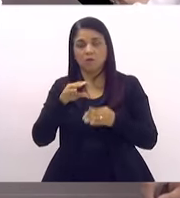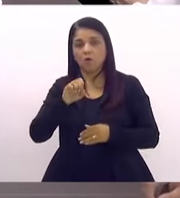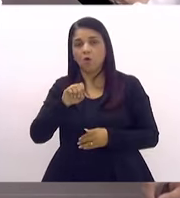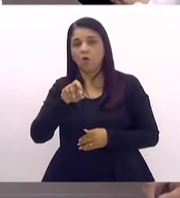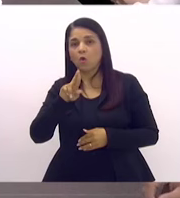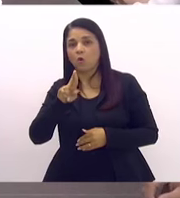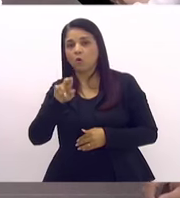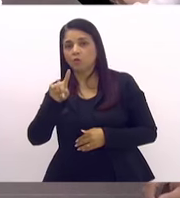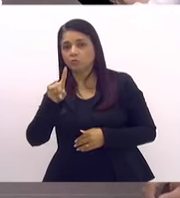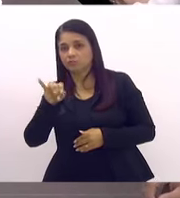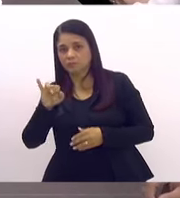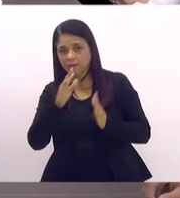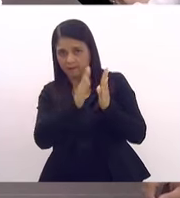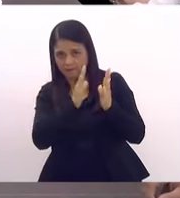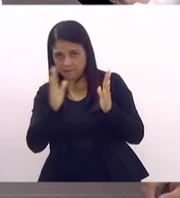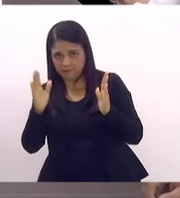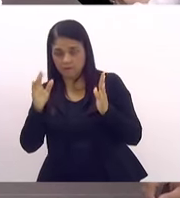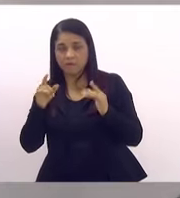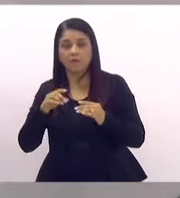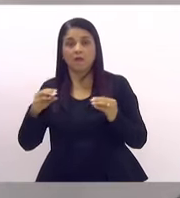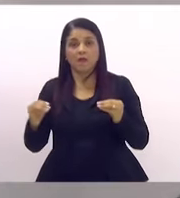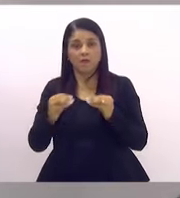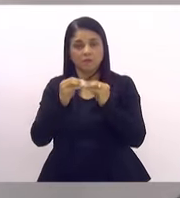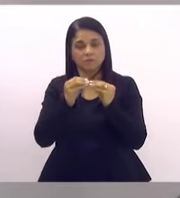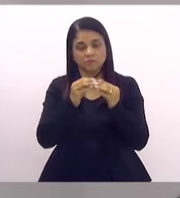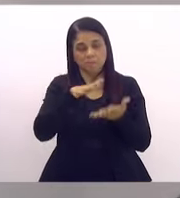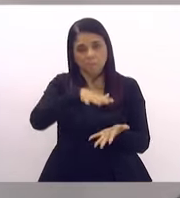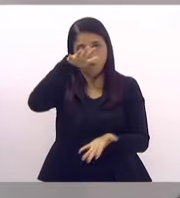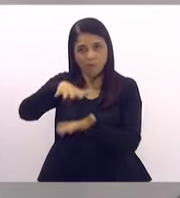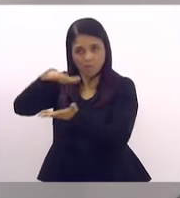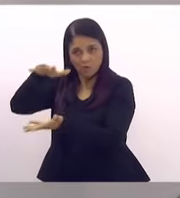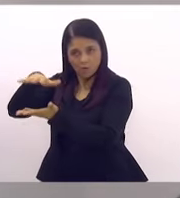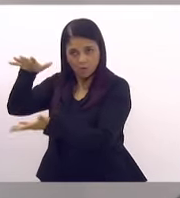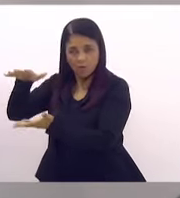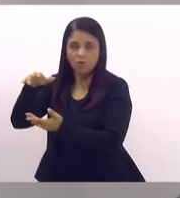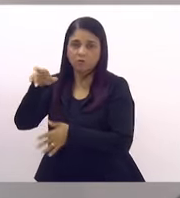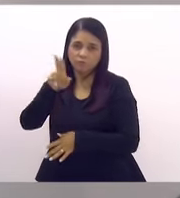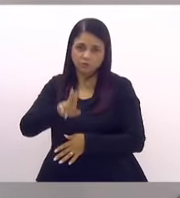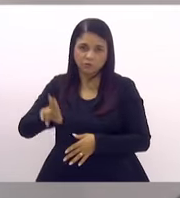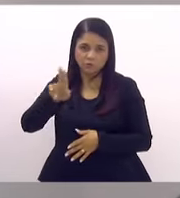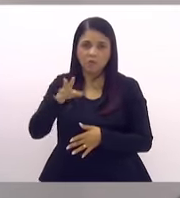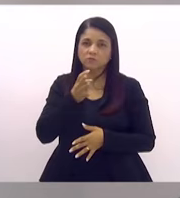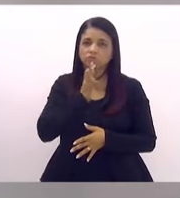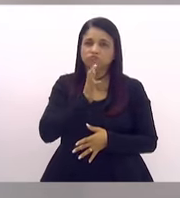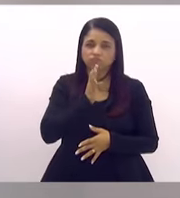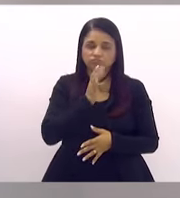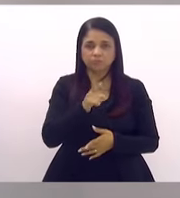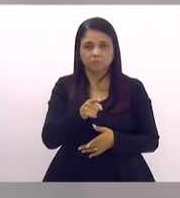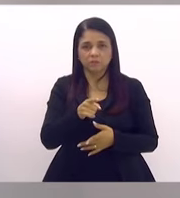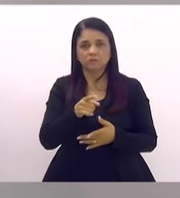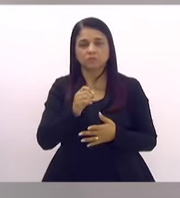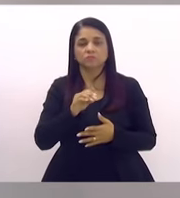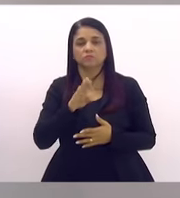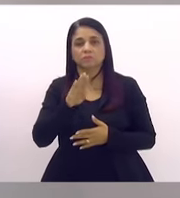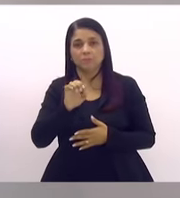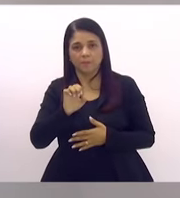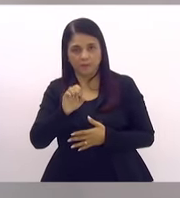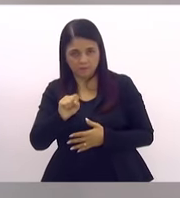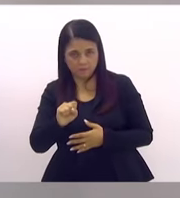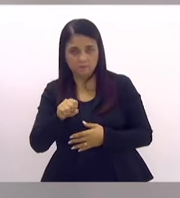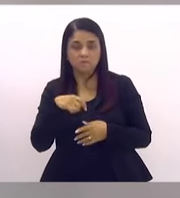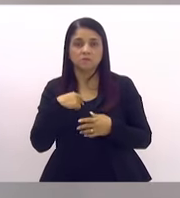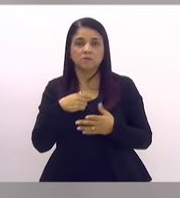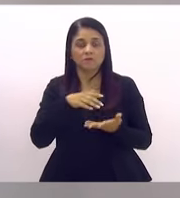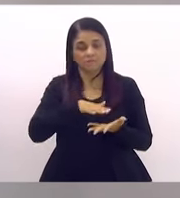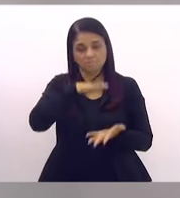são projetos em bloco de declarações, de utilidade e reconhecimento de bens. E a gente vai votar